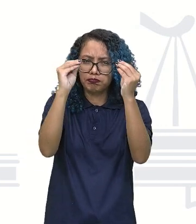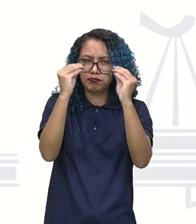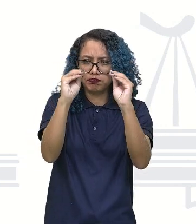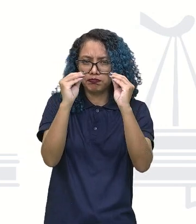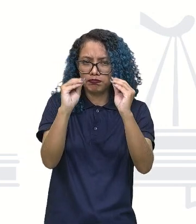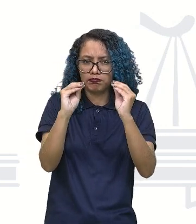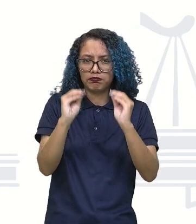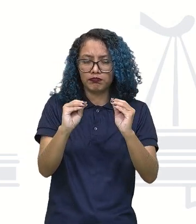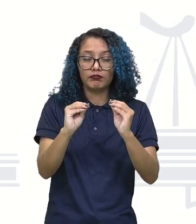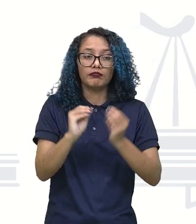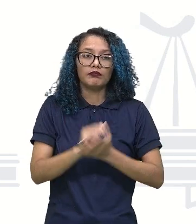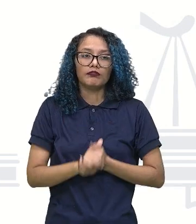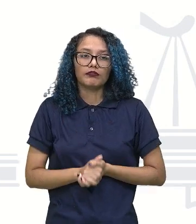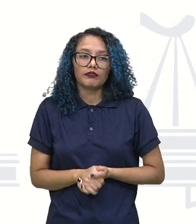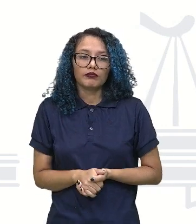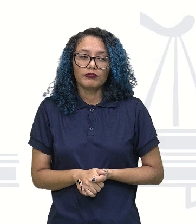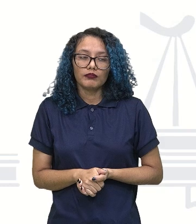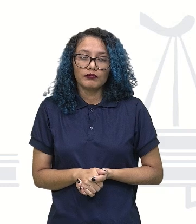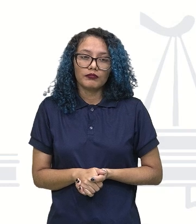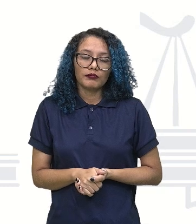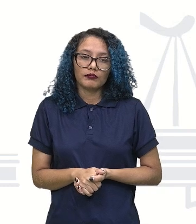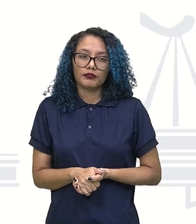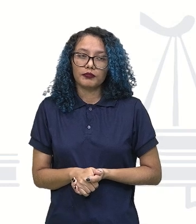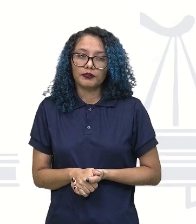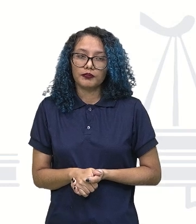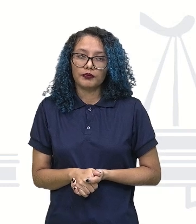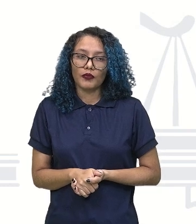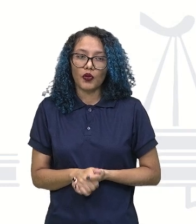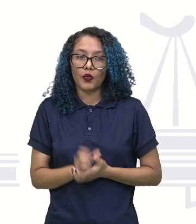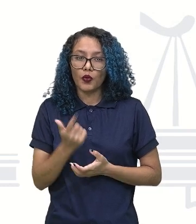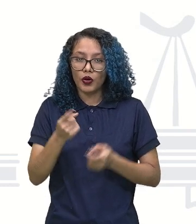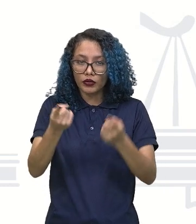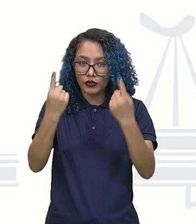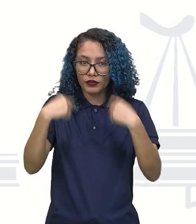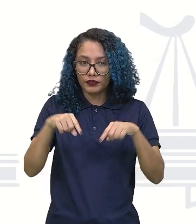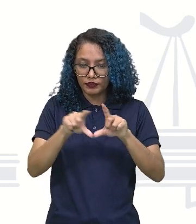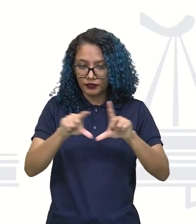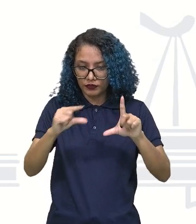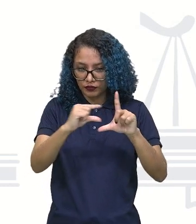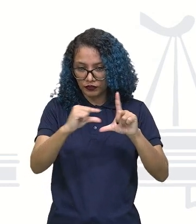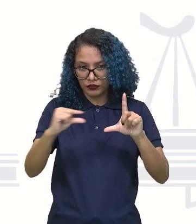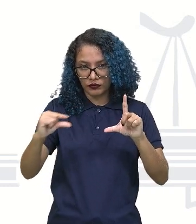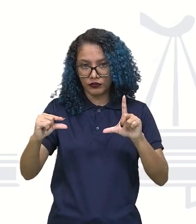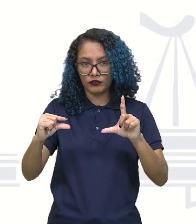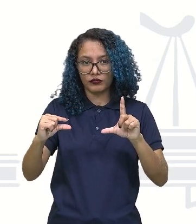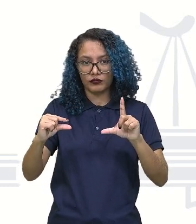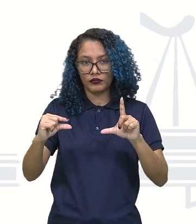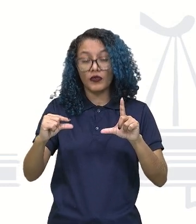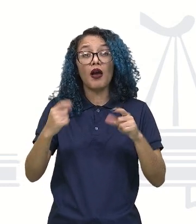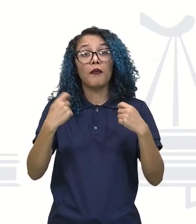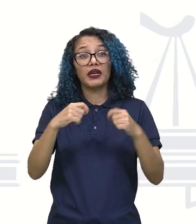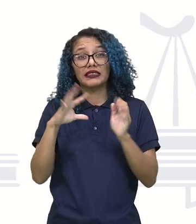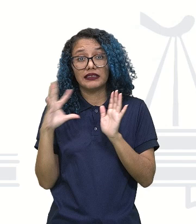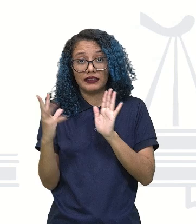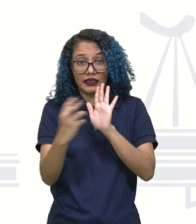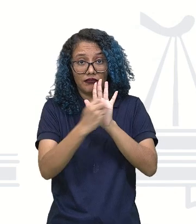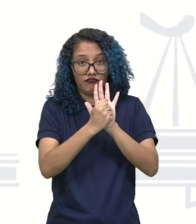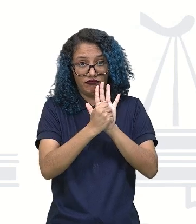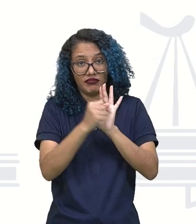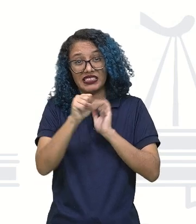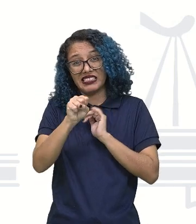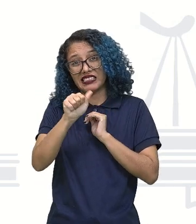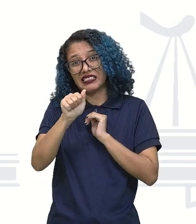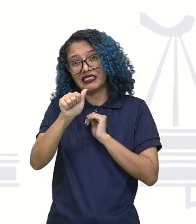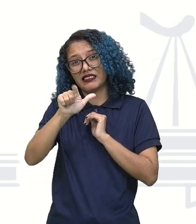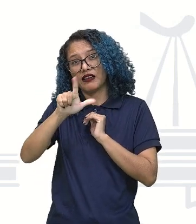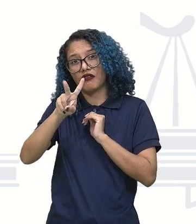e você vai ir para aqui, ó. Terminou, adiciona e tem que salvar, tá bom, gente? Tem